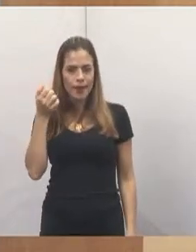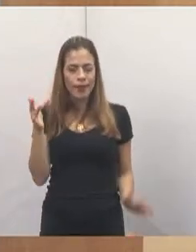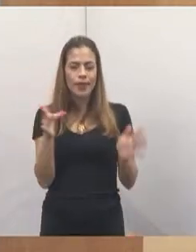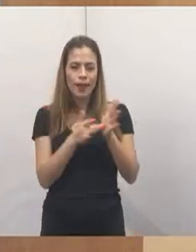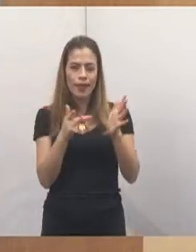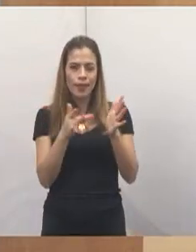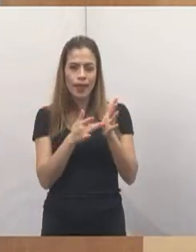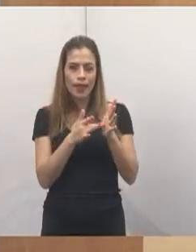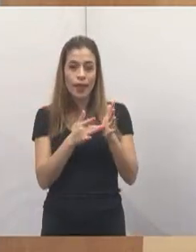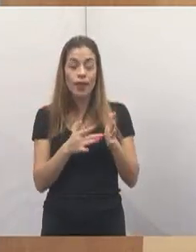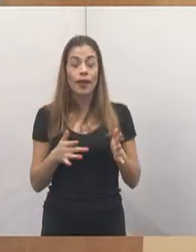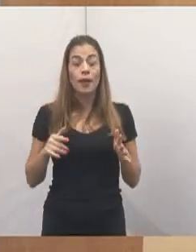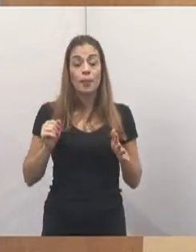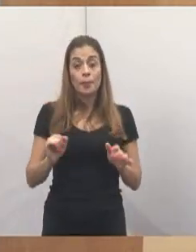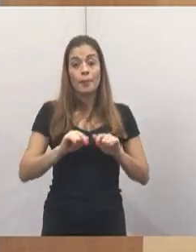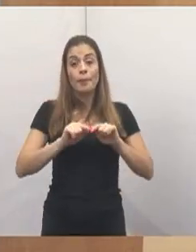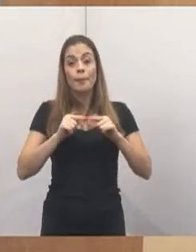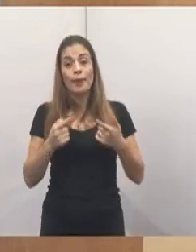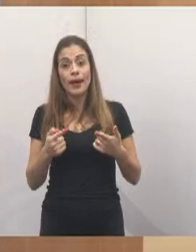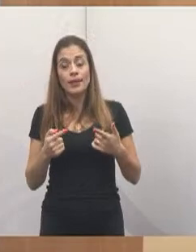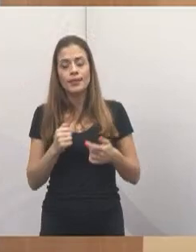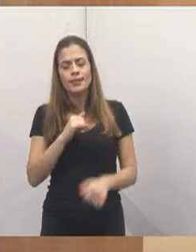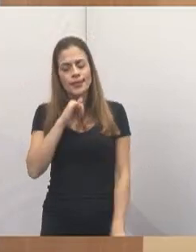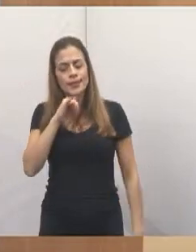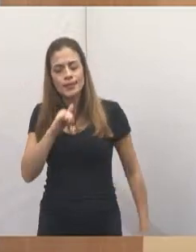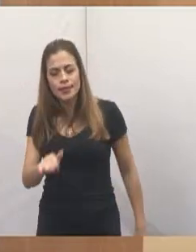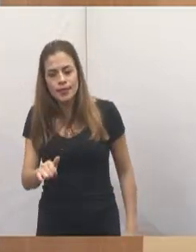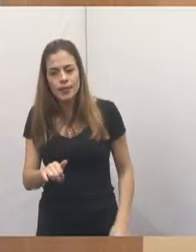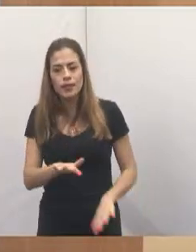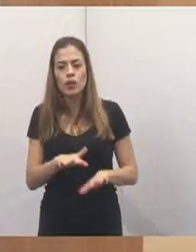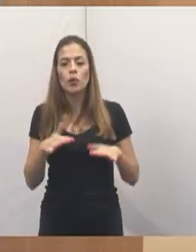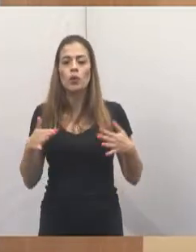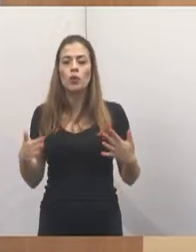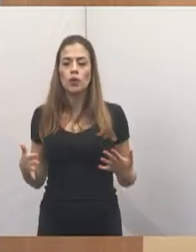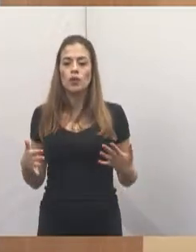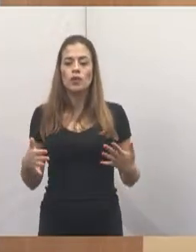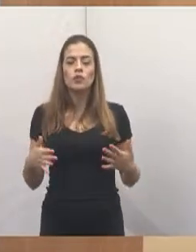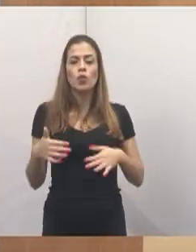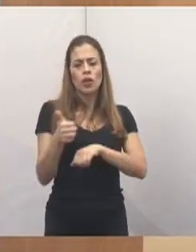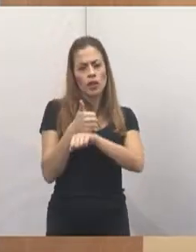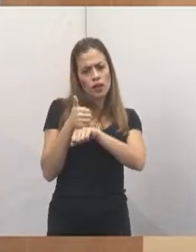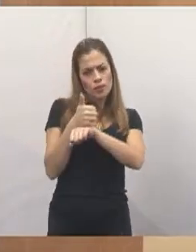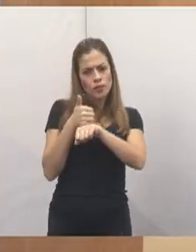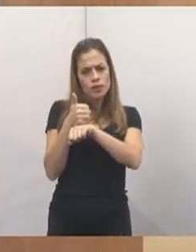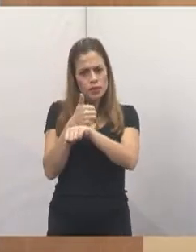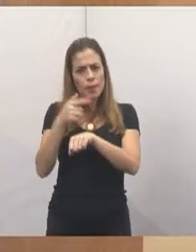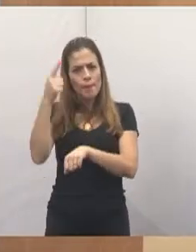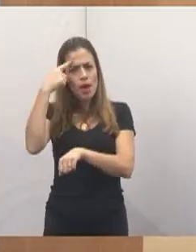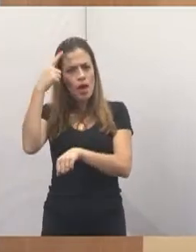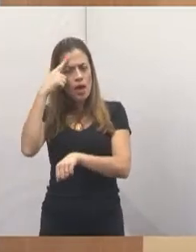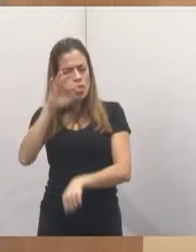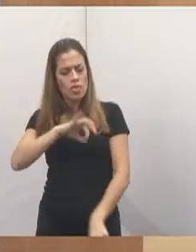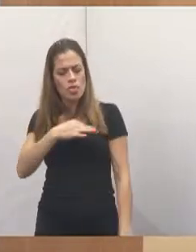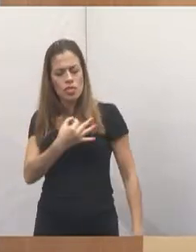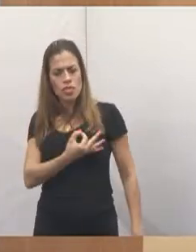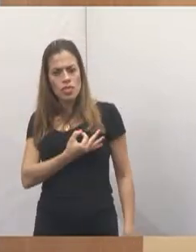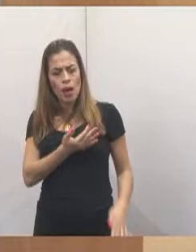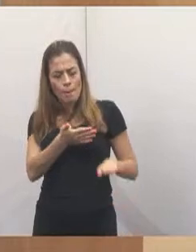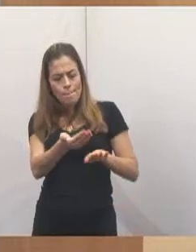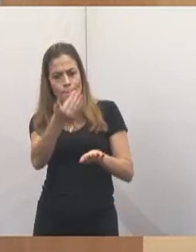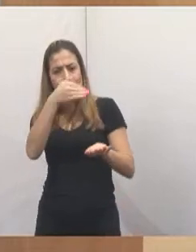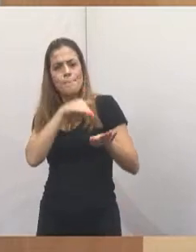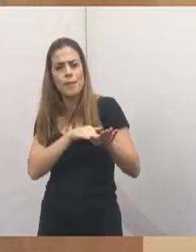dizer que quando no seu ofício, pense sempre na dignidade que está por trás dos